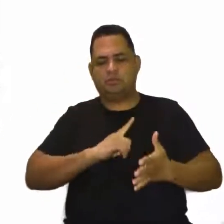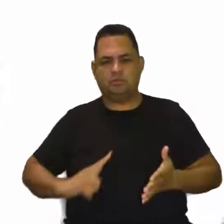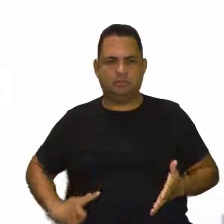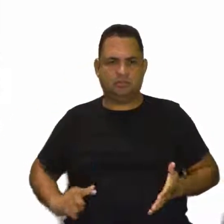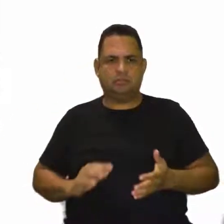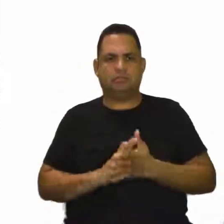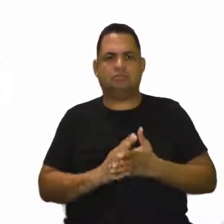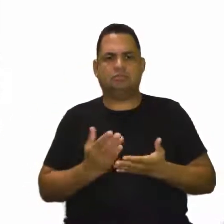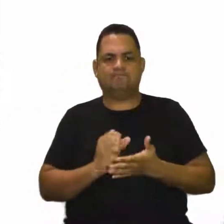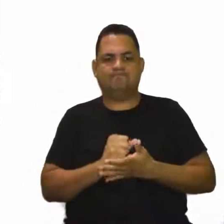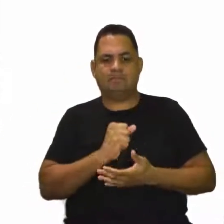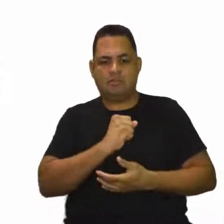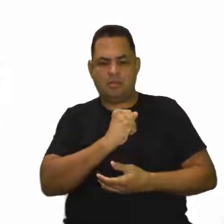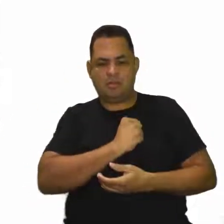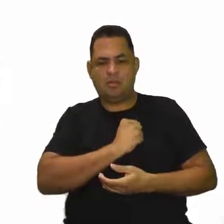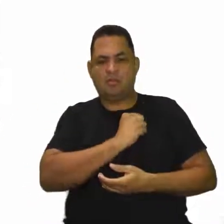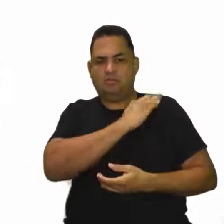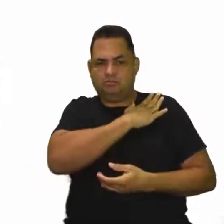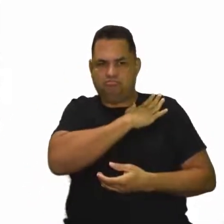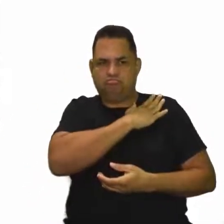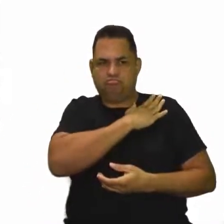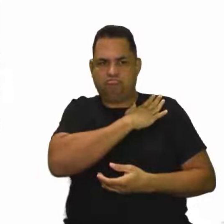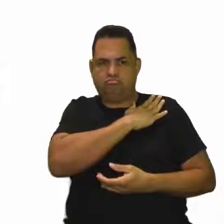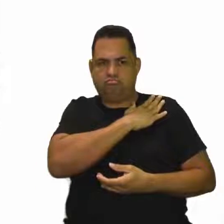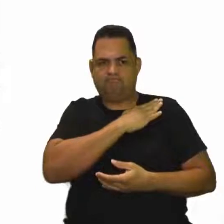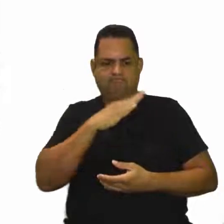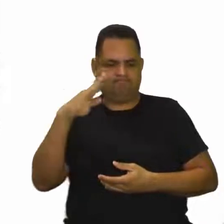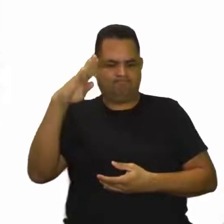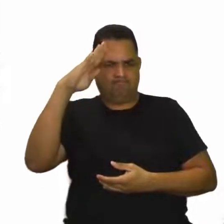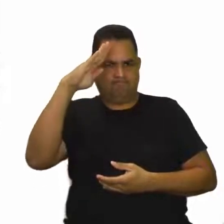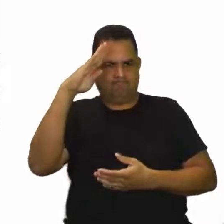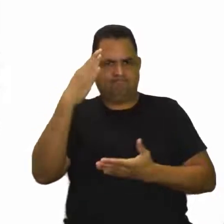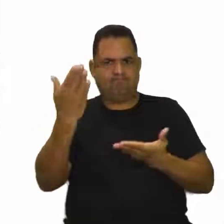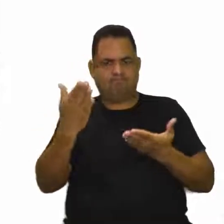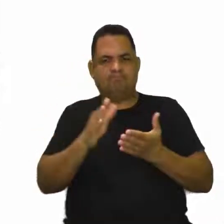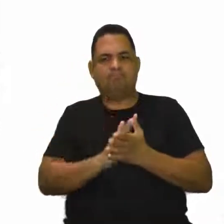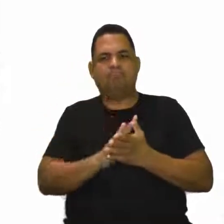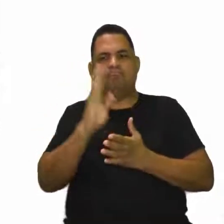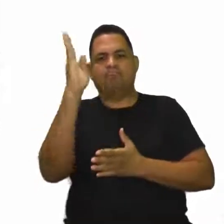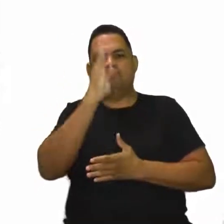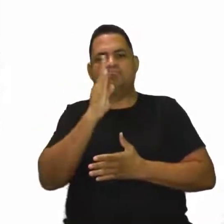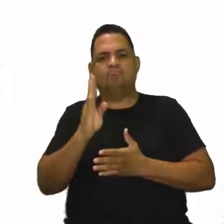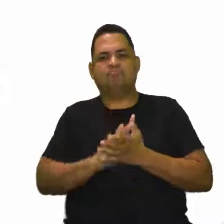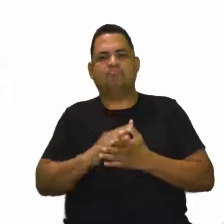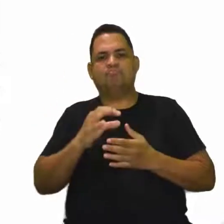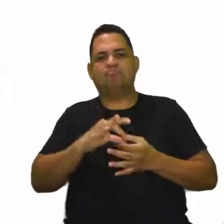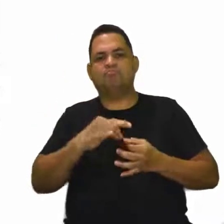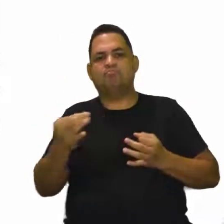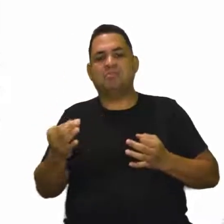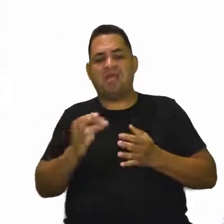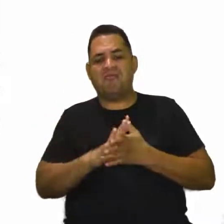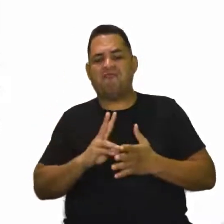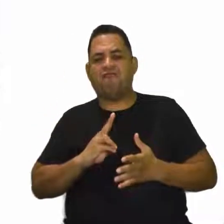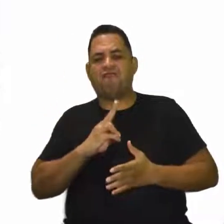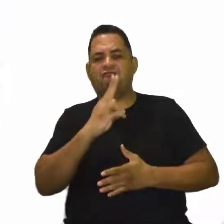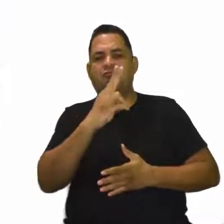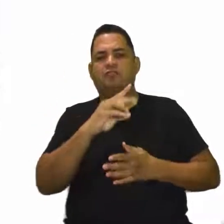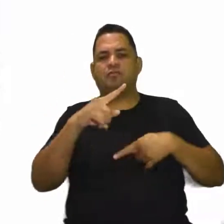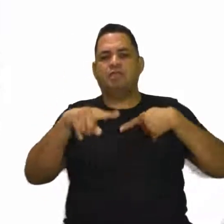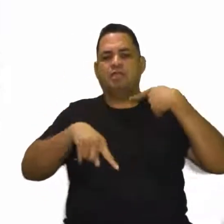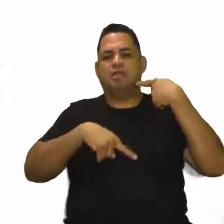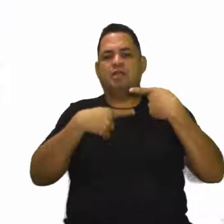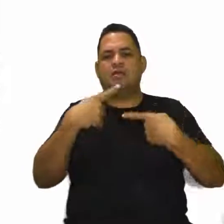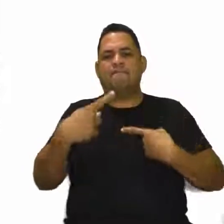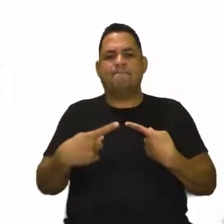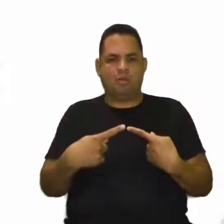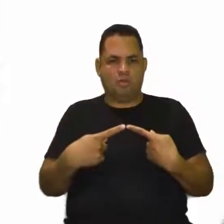Exército Brasileiro foi uma instituição que vai sair fortalecida após